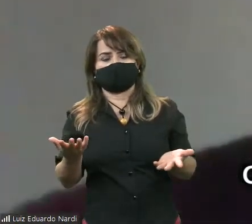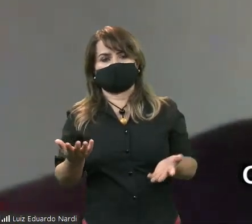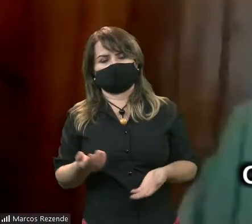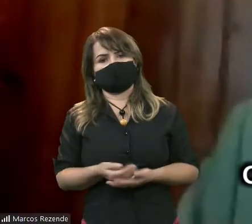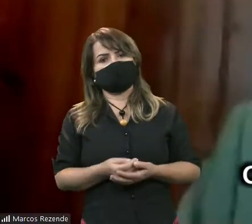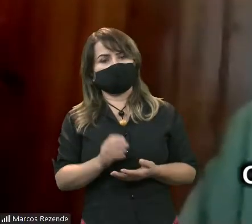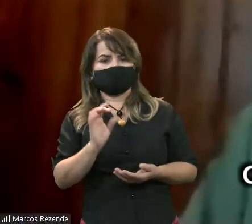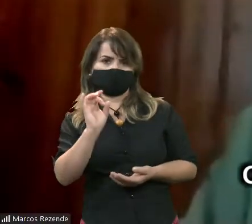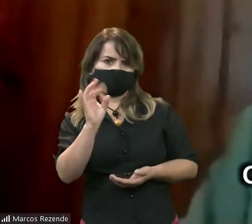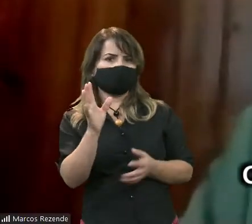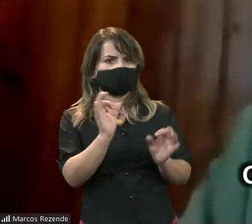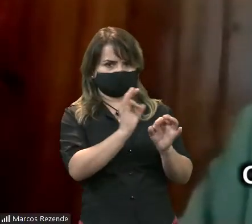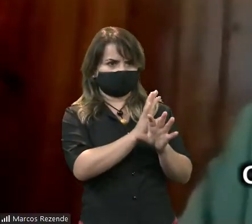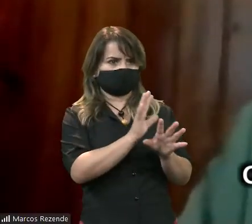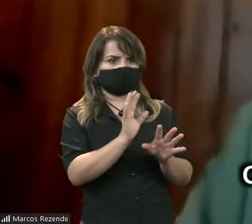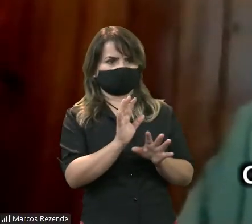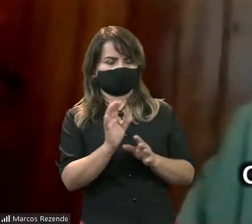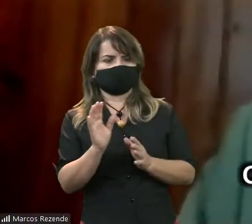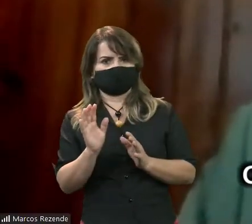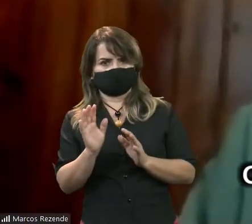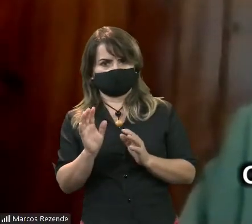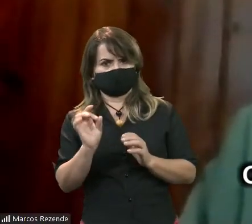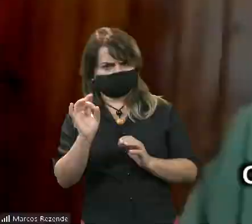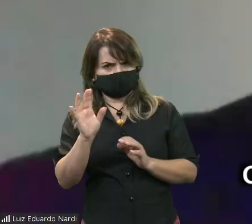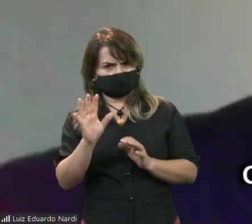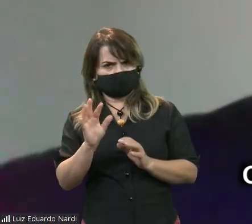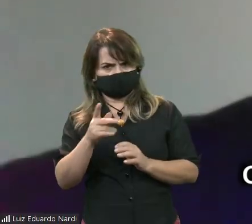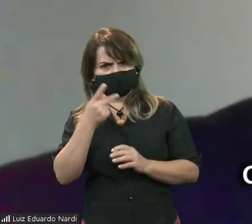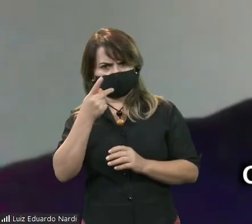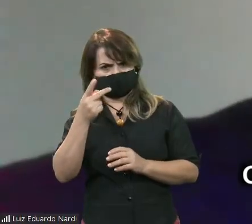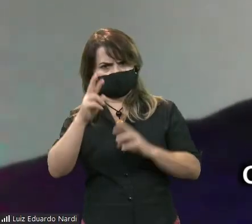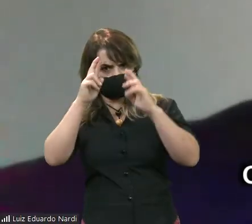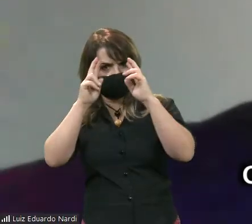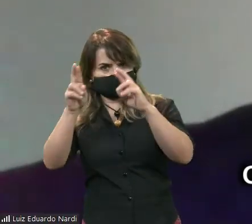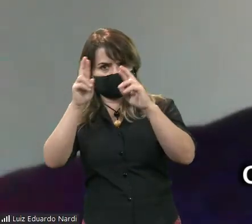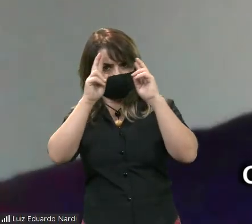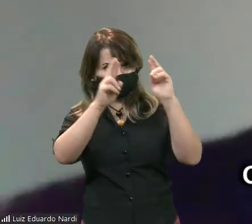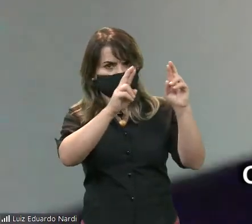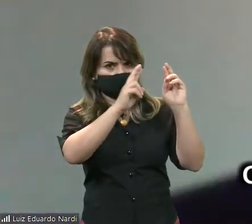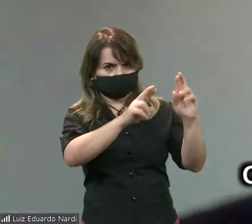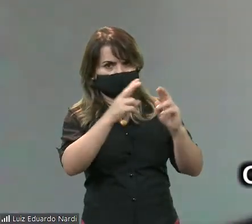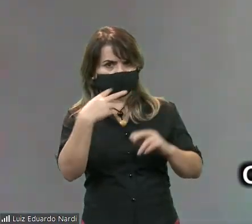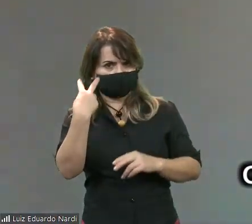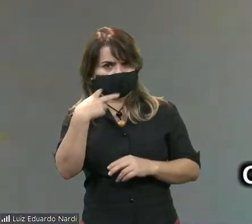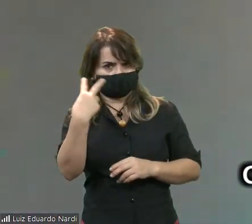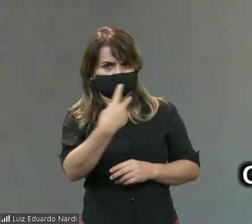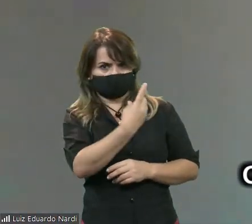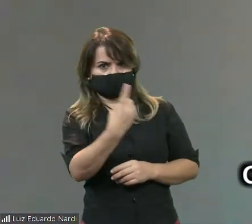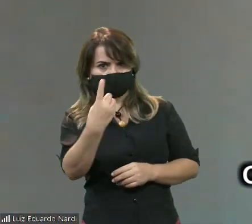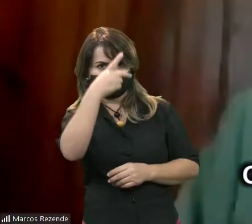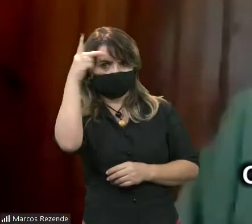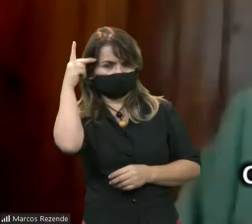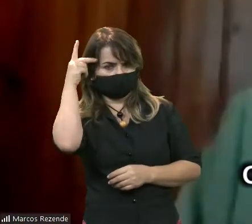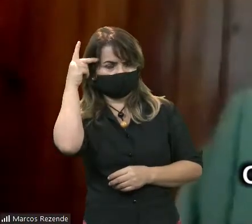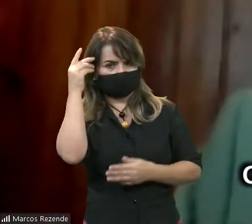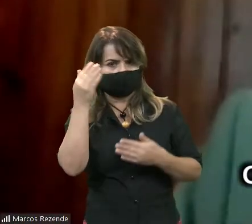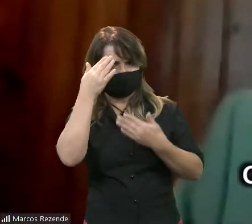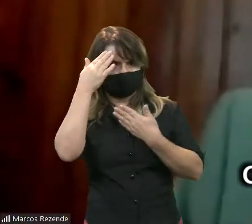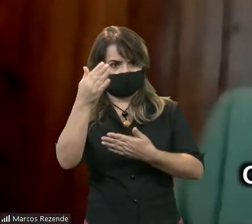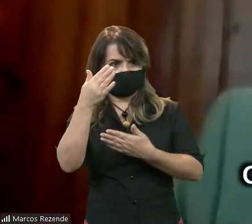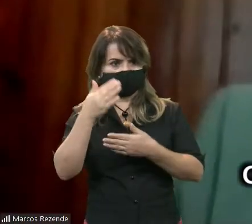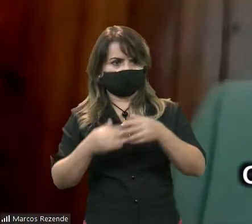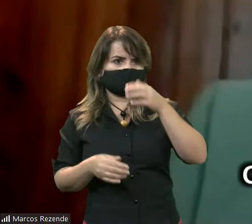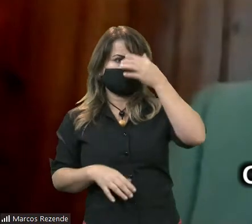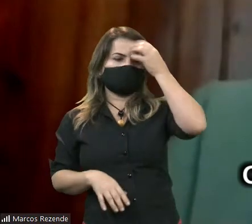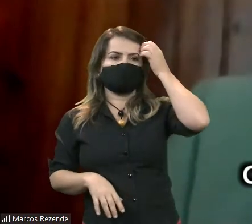só a conclusão, vereador. Está concluído e respeito a posição de cada um dos vereadores. Obrigado.